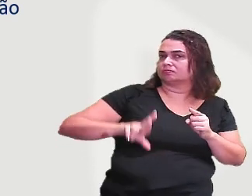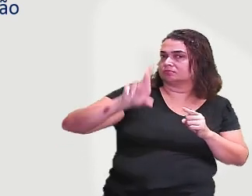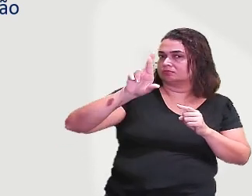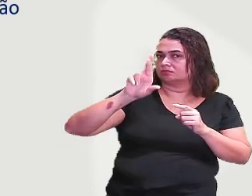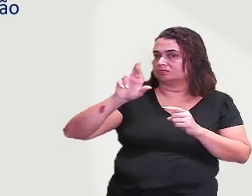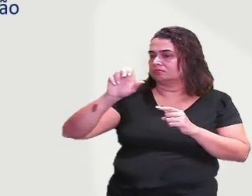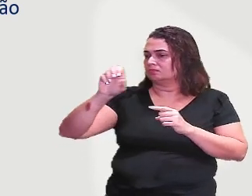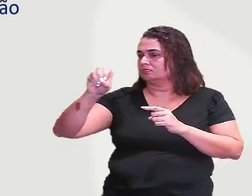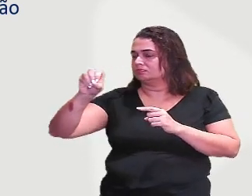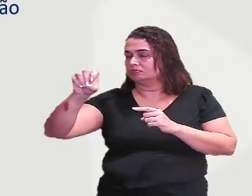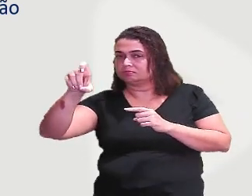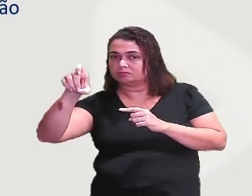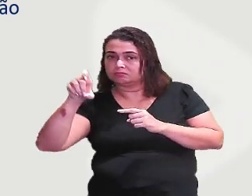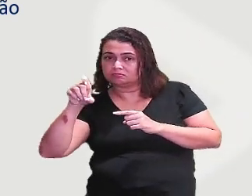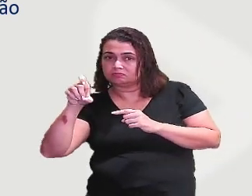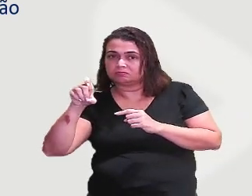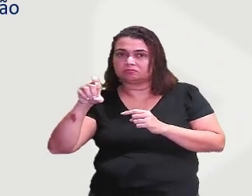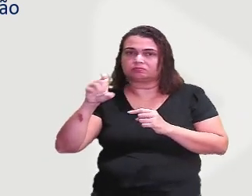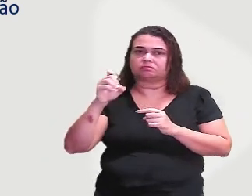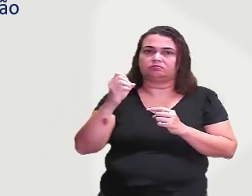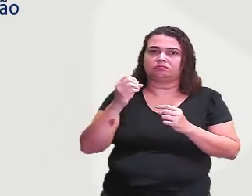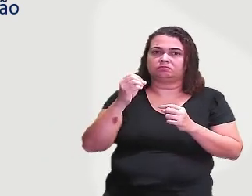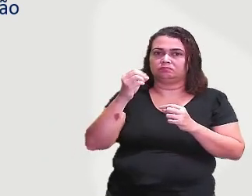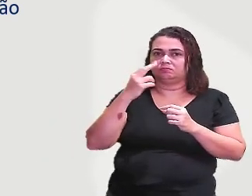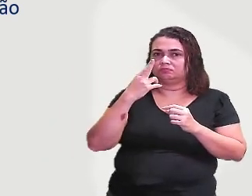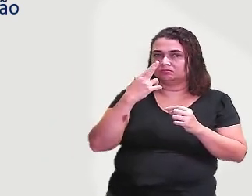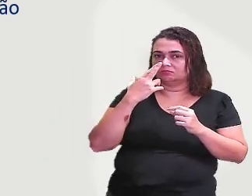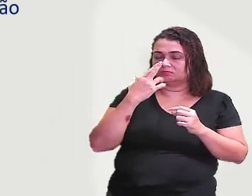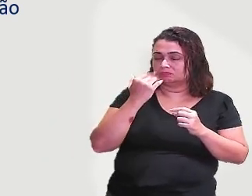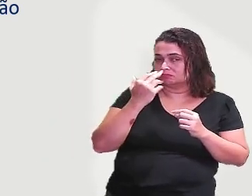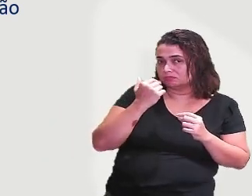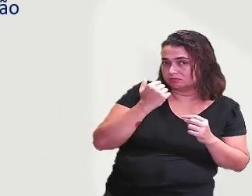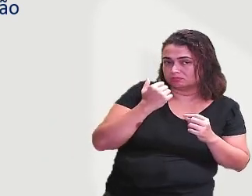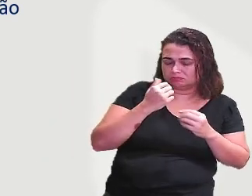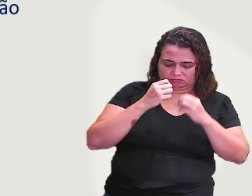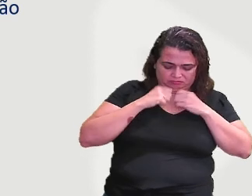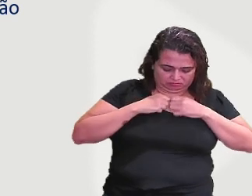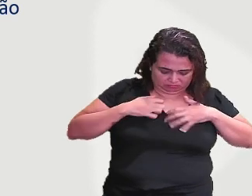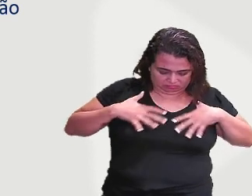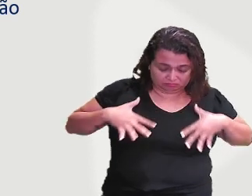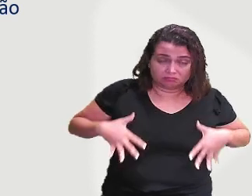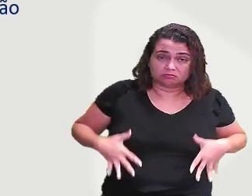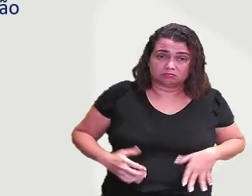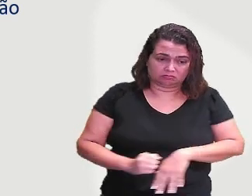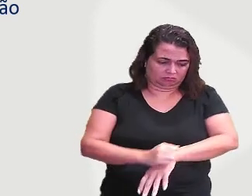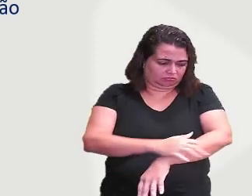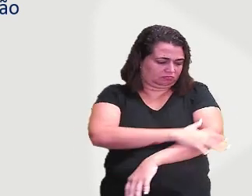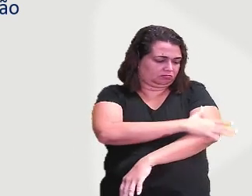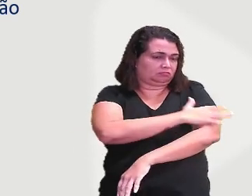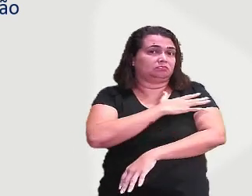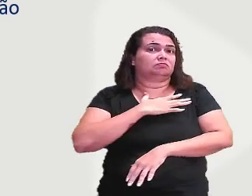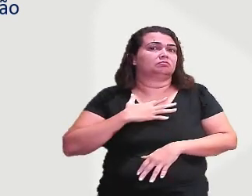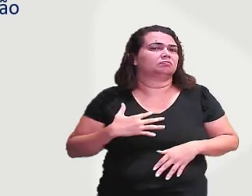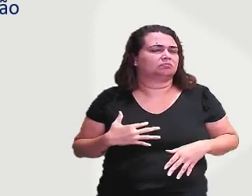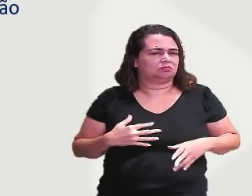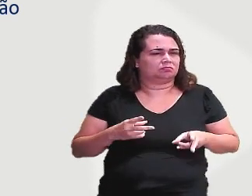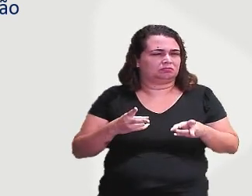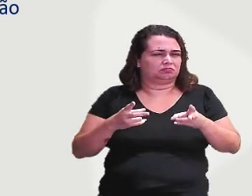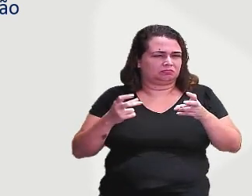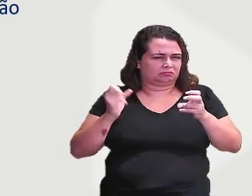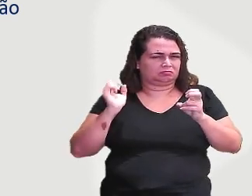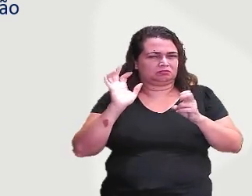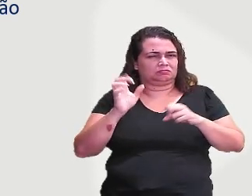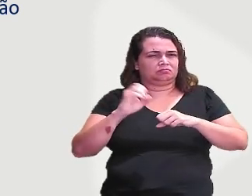e nutrientes através do sangue para os nossos órgãos, né? A gente observou que na nossa aula, né, os nossos